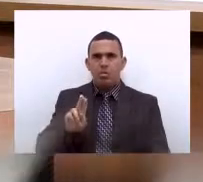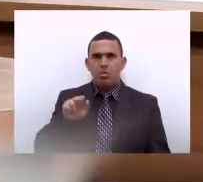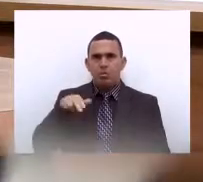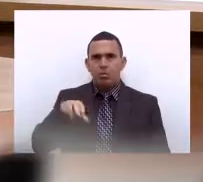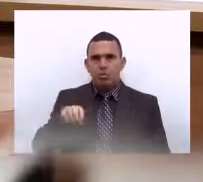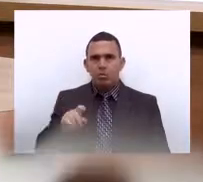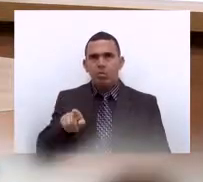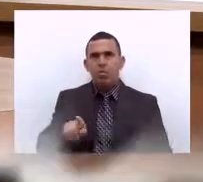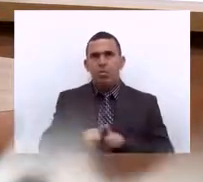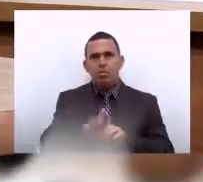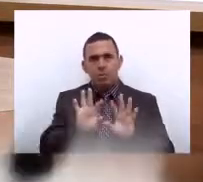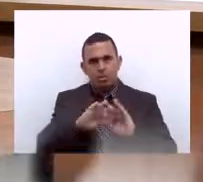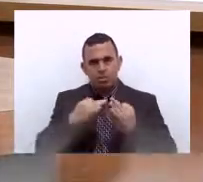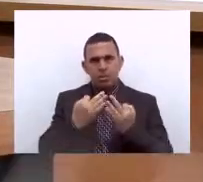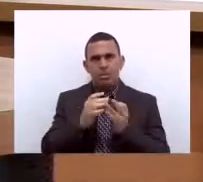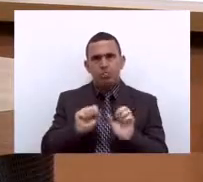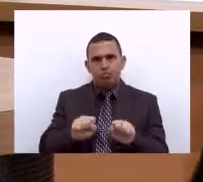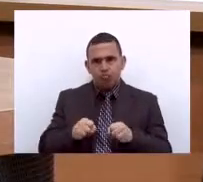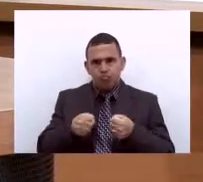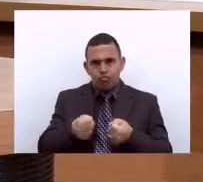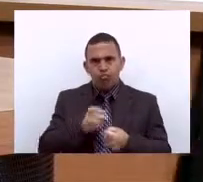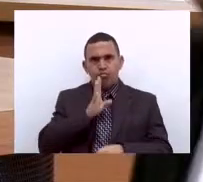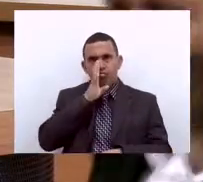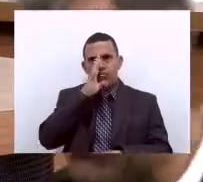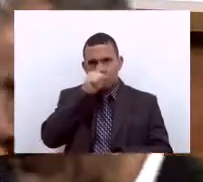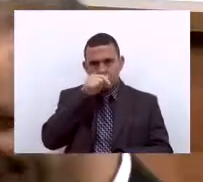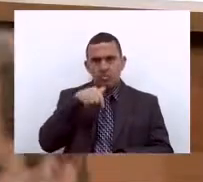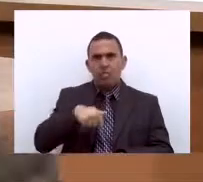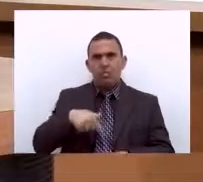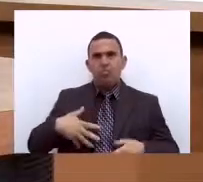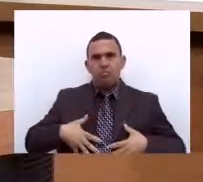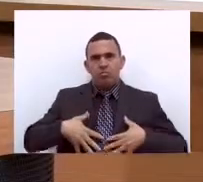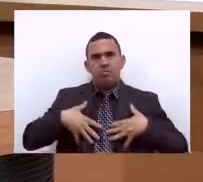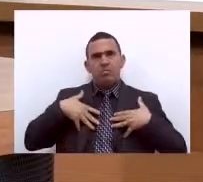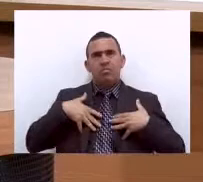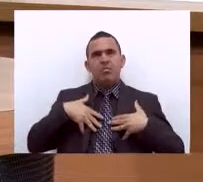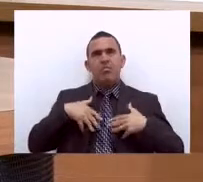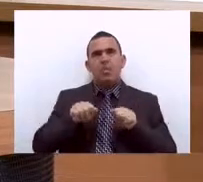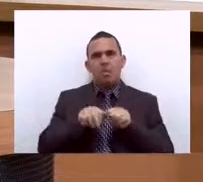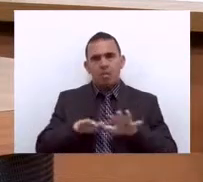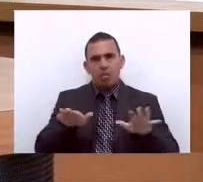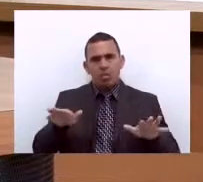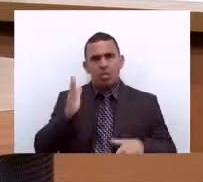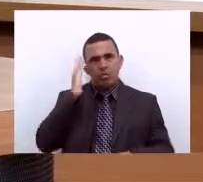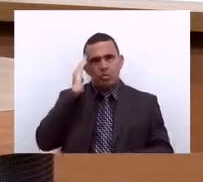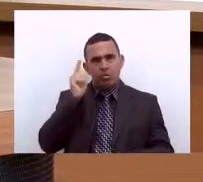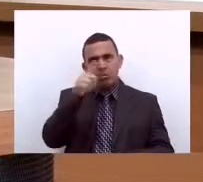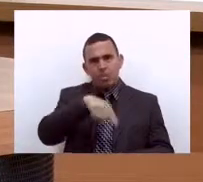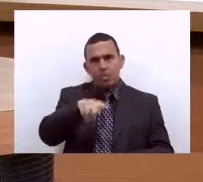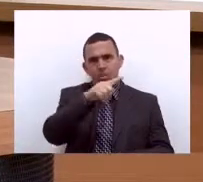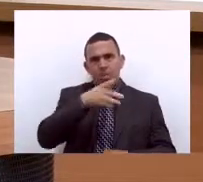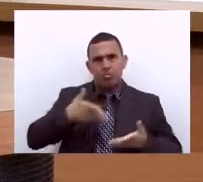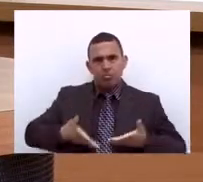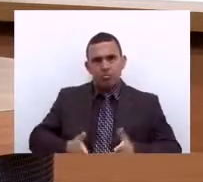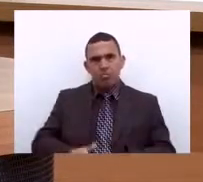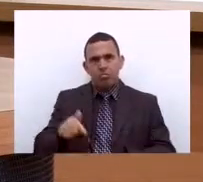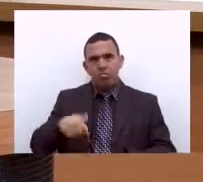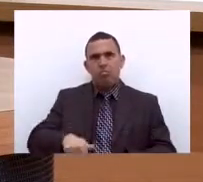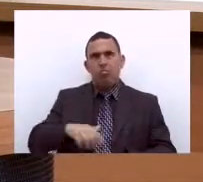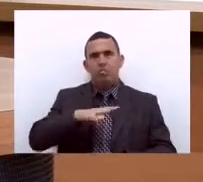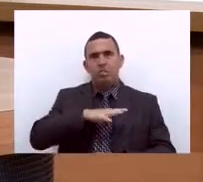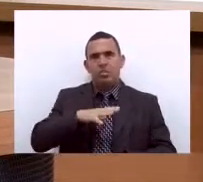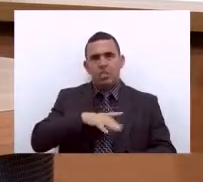Que Guarulhos se sente honrado de ter vocês como filho dessa cidade, representando ela à altura que é vocês